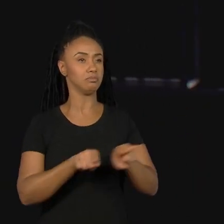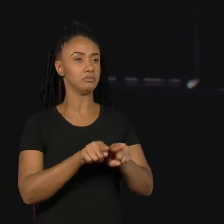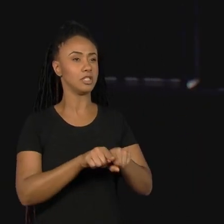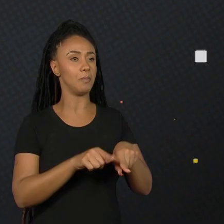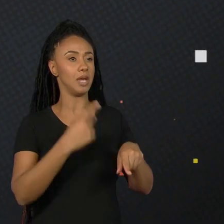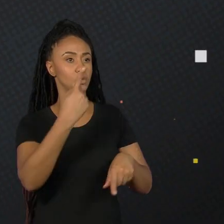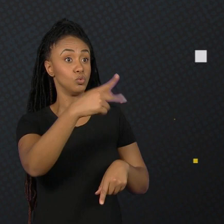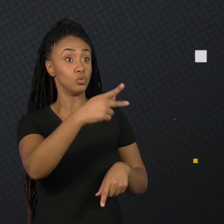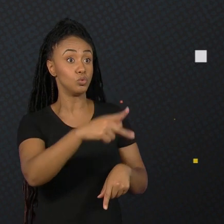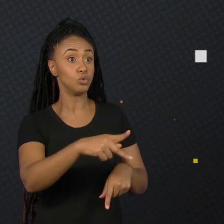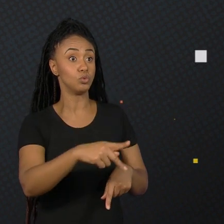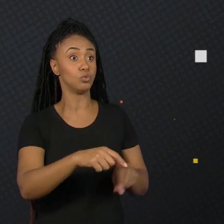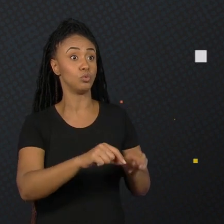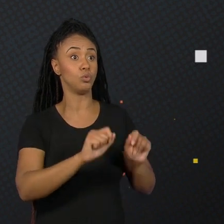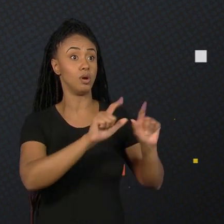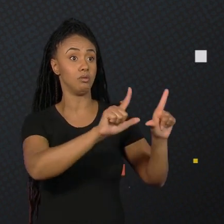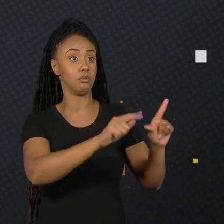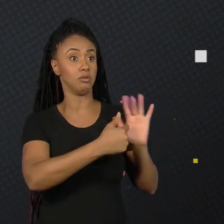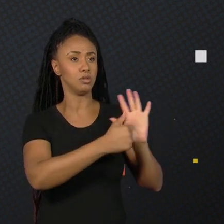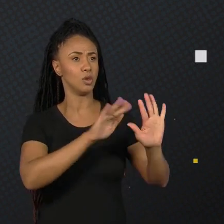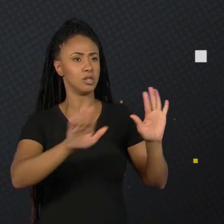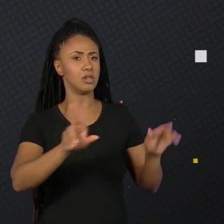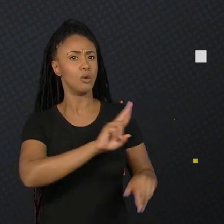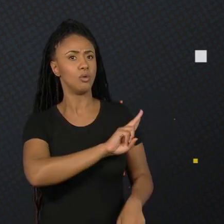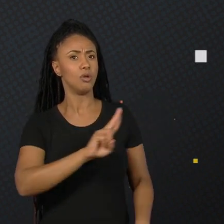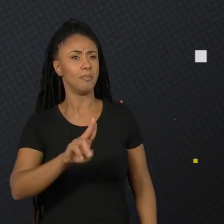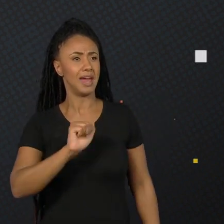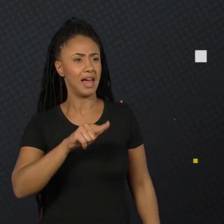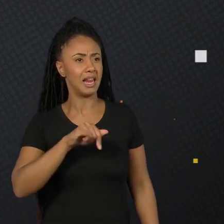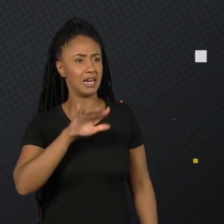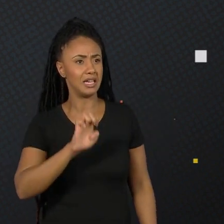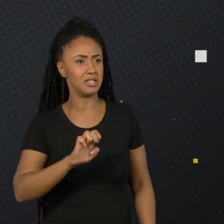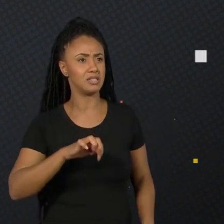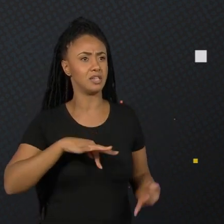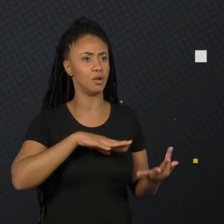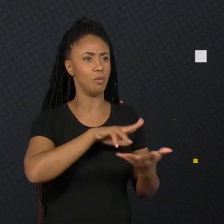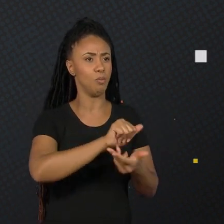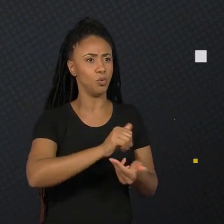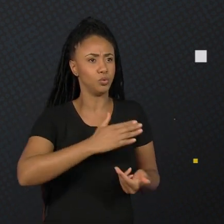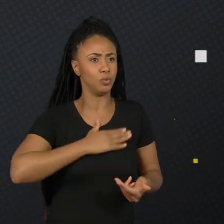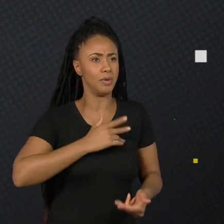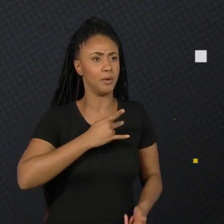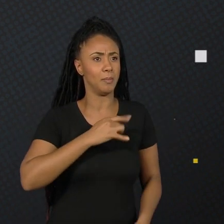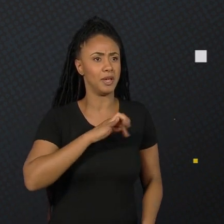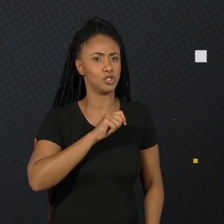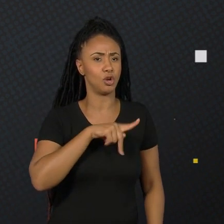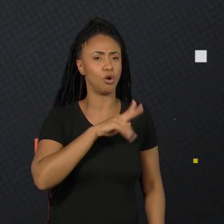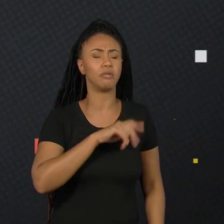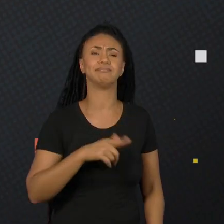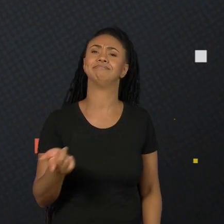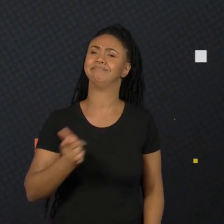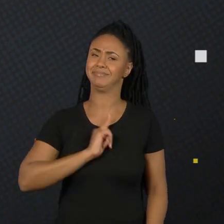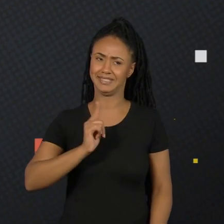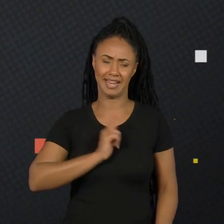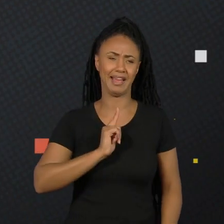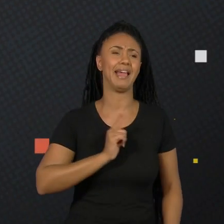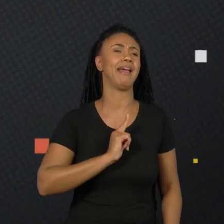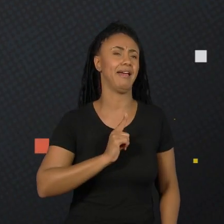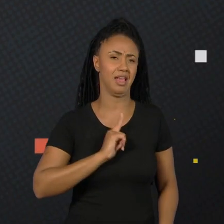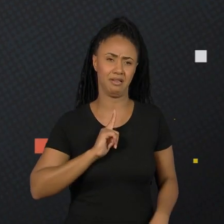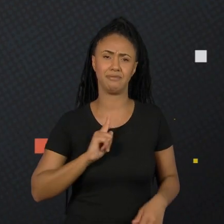né, Alice no Mundo de Petkov, com todas as obras. Eu fiz várias. Grande sucesso. Grande não vendi sucesso.